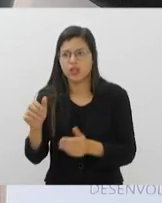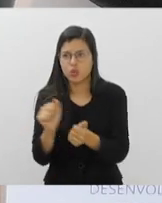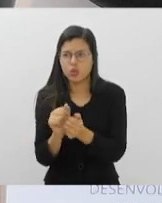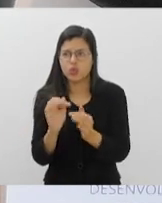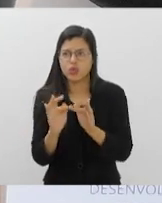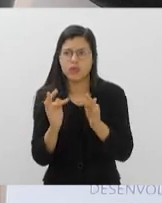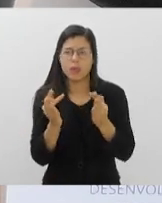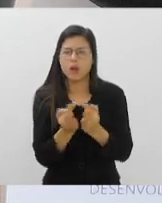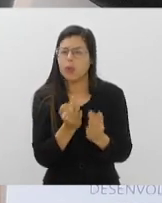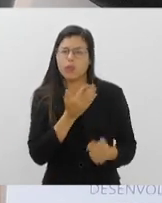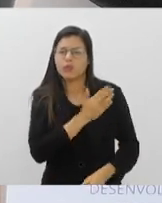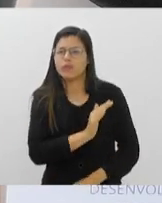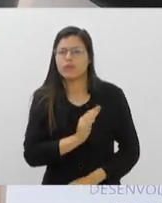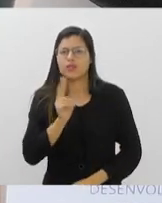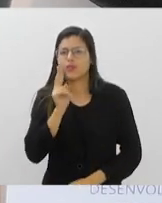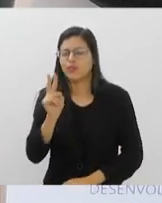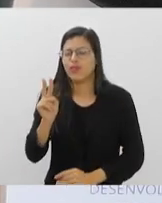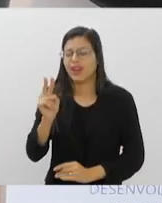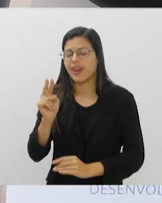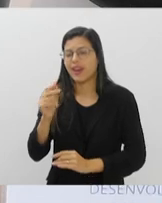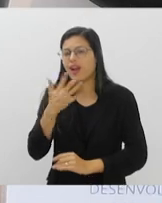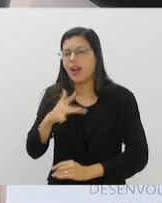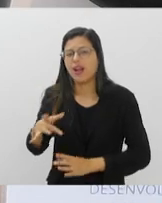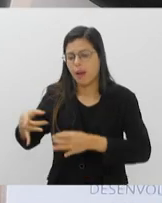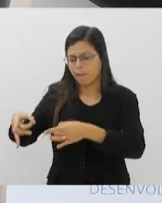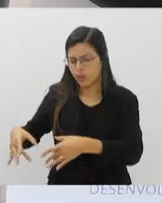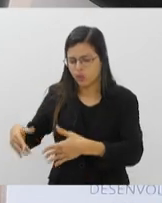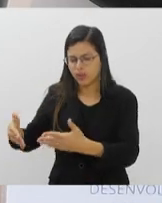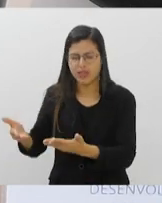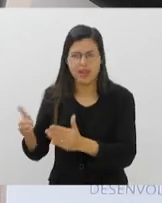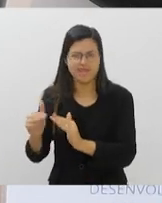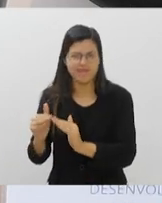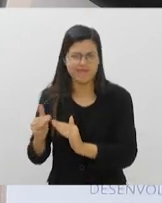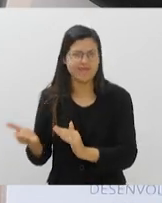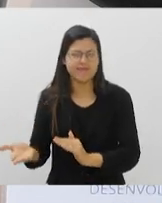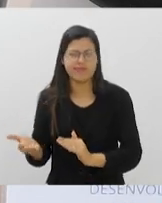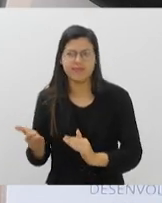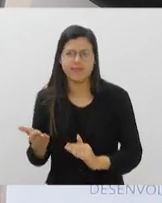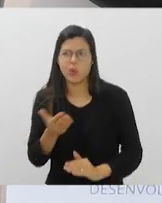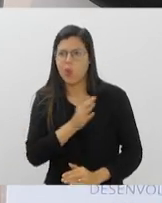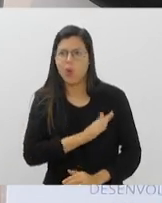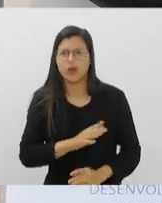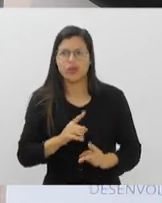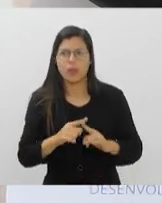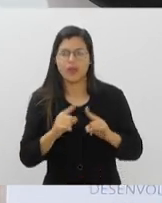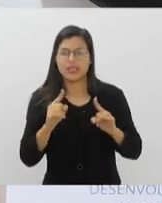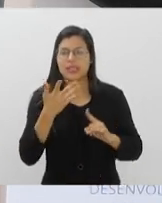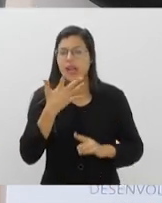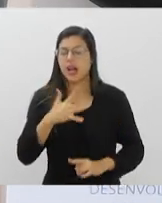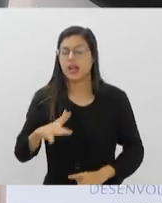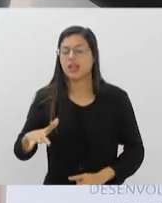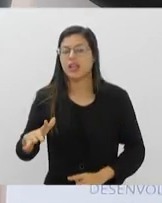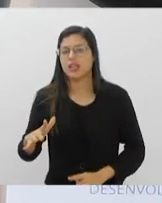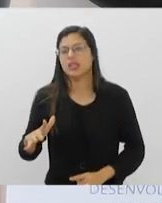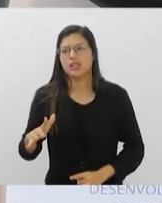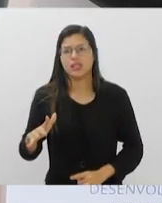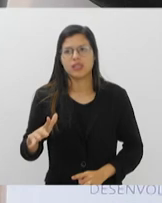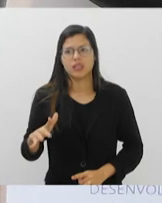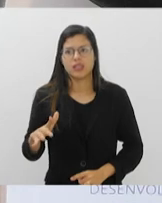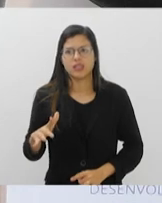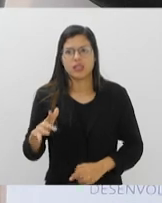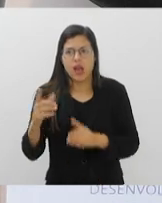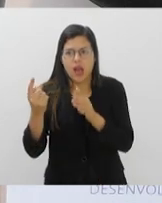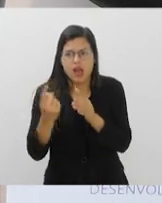criança em abrigo isso é que eu não gosto isso aí eu não gosto de jeito nenhum agora quando eu vejo a criança ali sabe